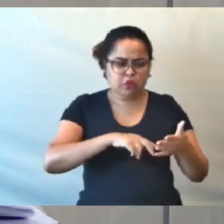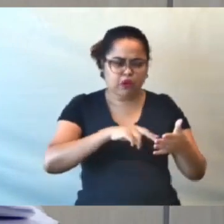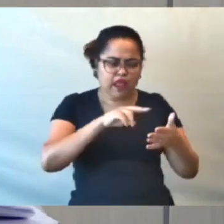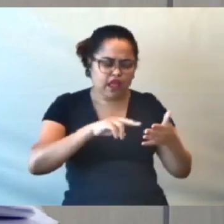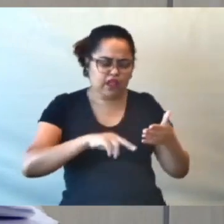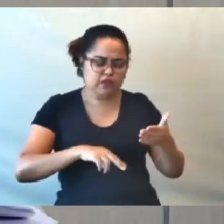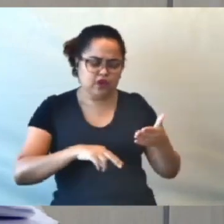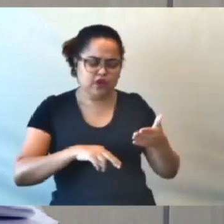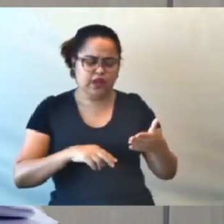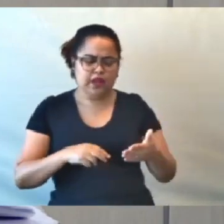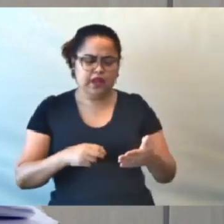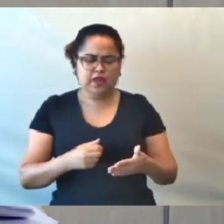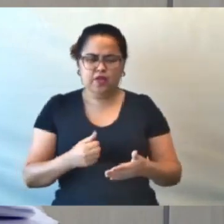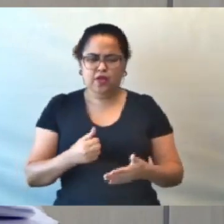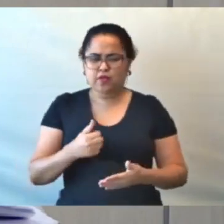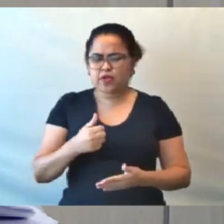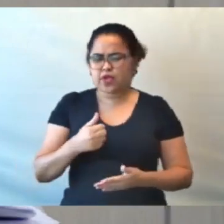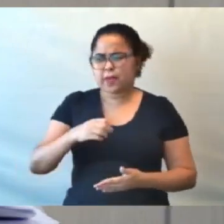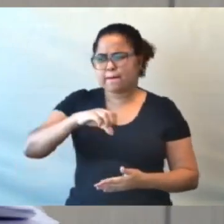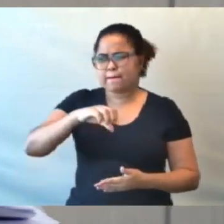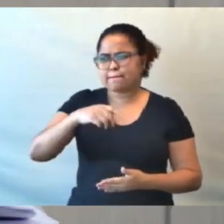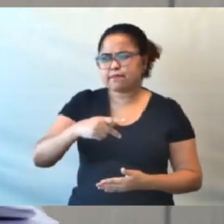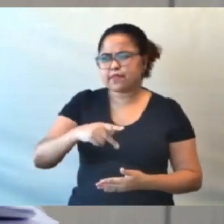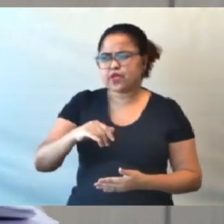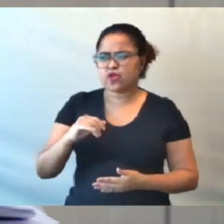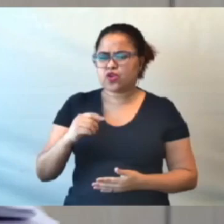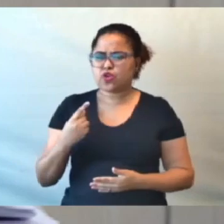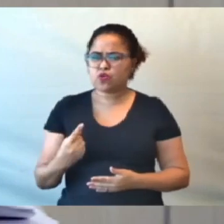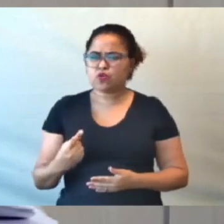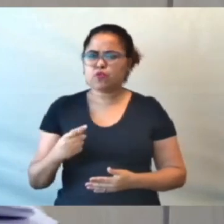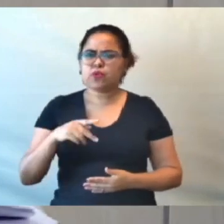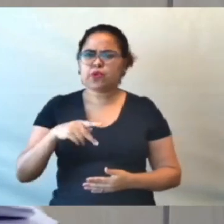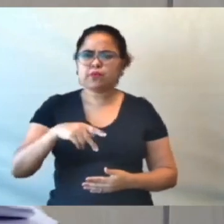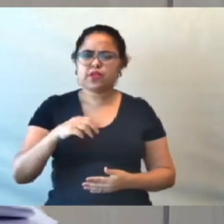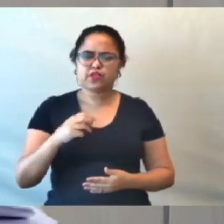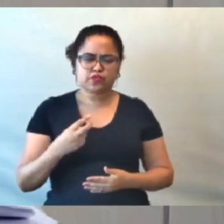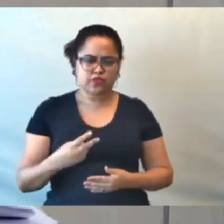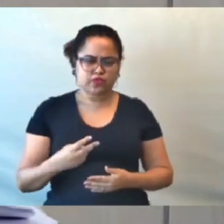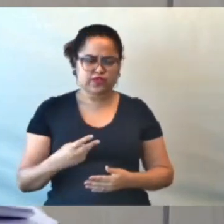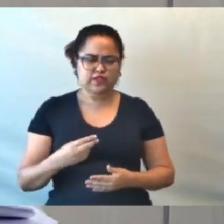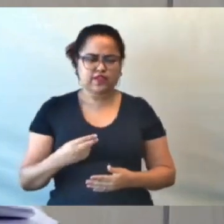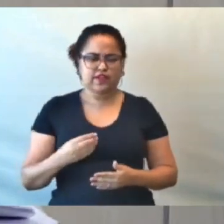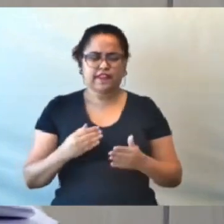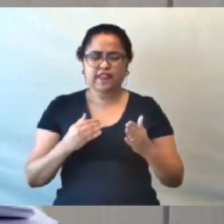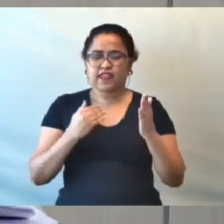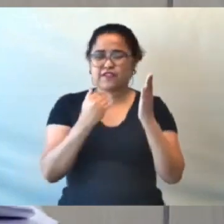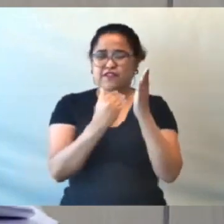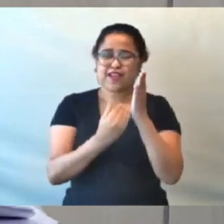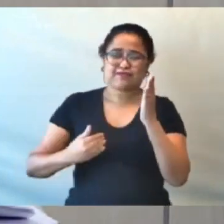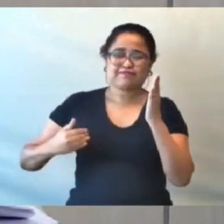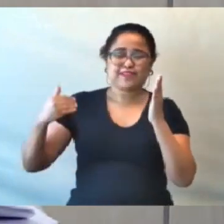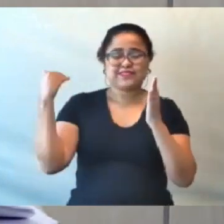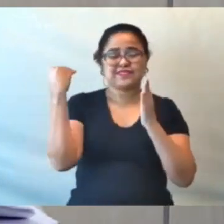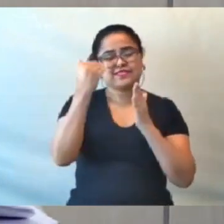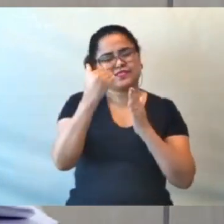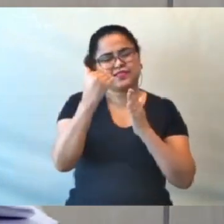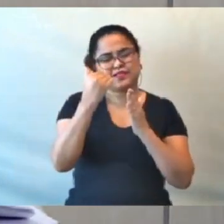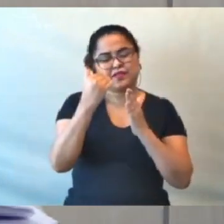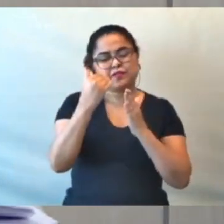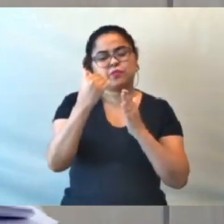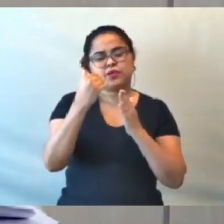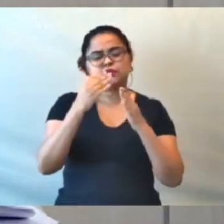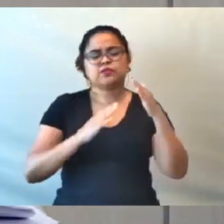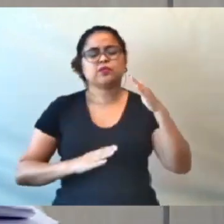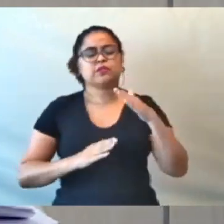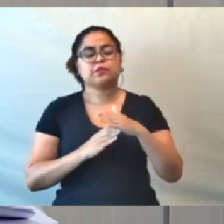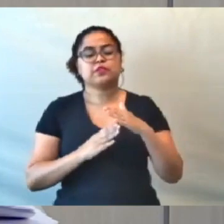clorofila estiveram em diversas ocasiões acima do limite CONAMA da classe 3. Depois tem outro trecho que destaco. Com relação